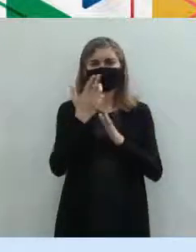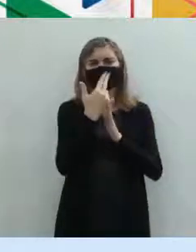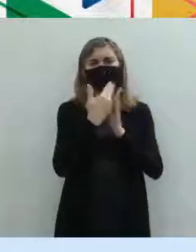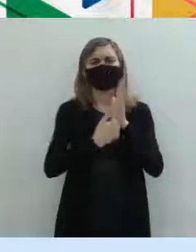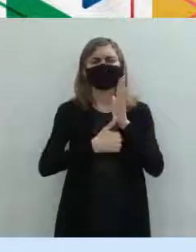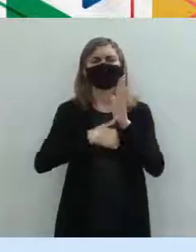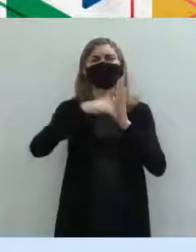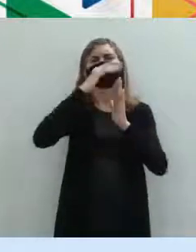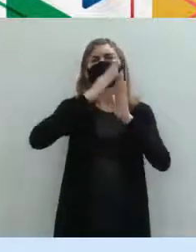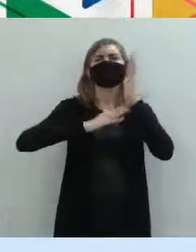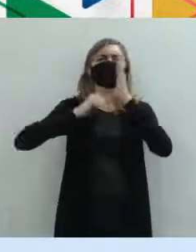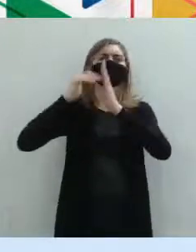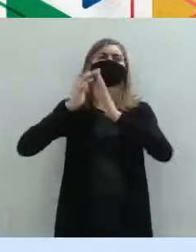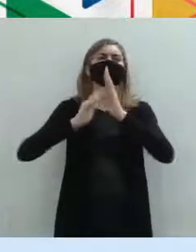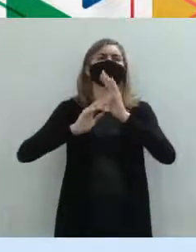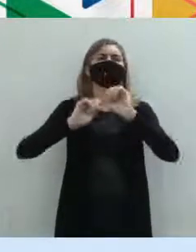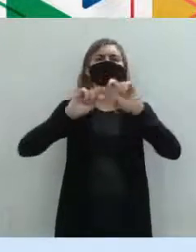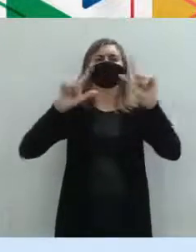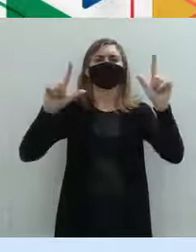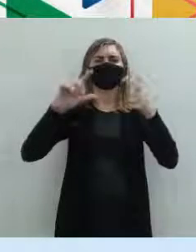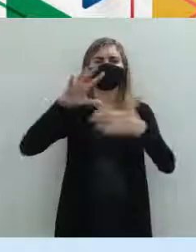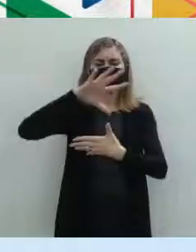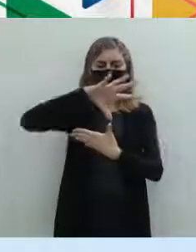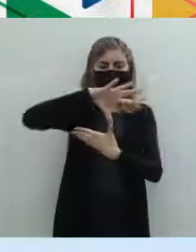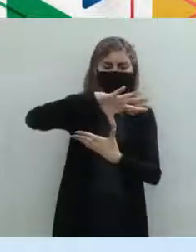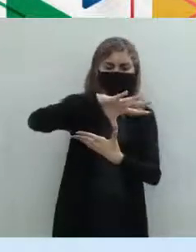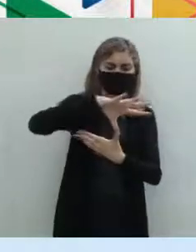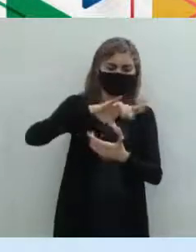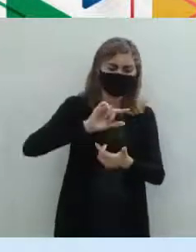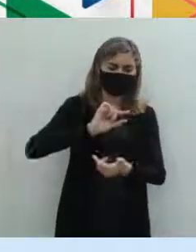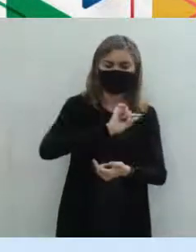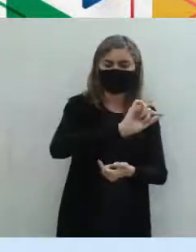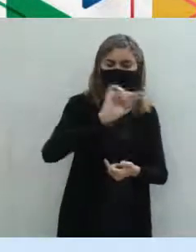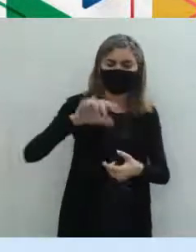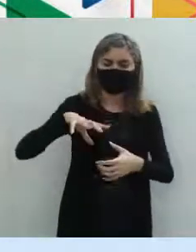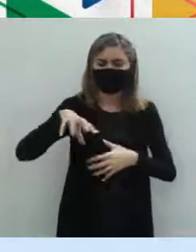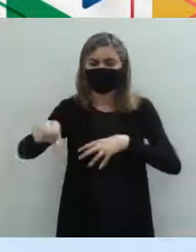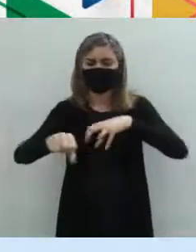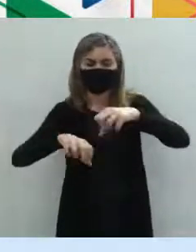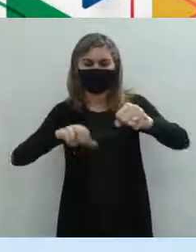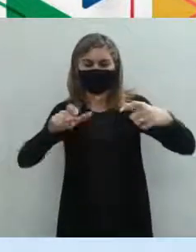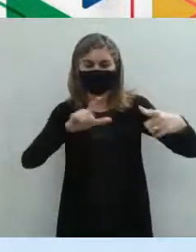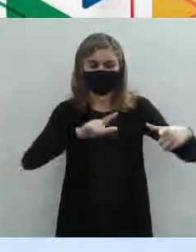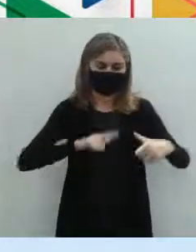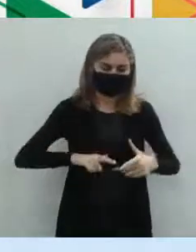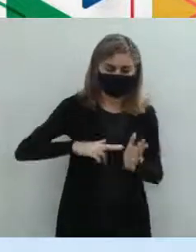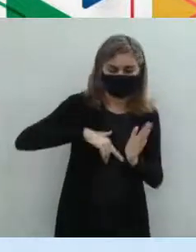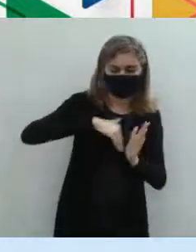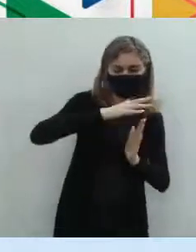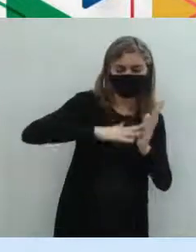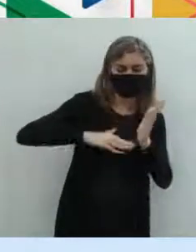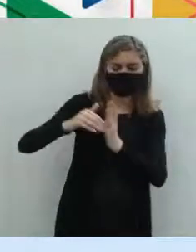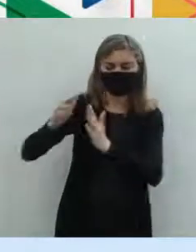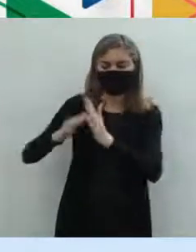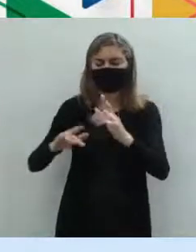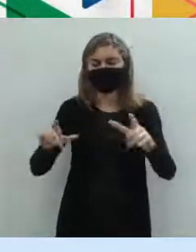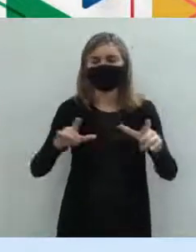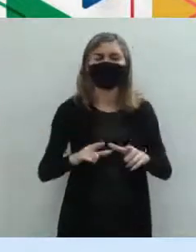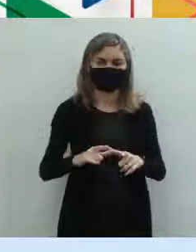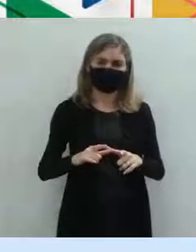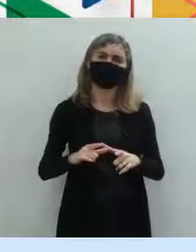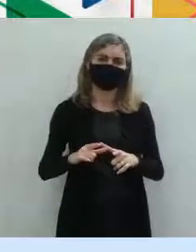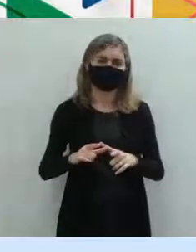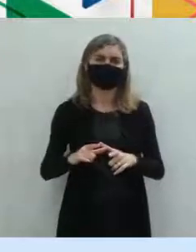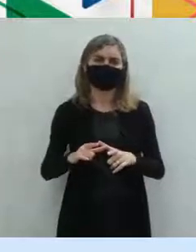desenhos nos mapas que eles iam conquistar os lugares, e eles desenhavam dessa forma, que se chama